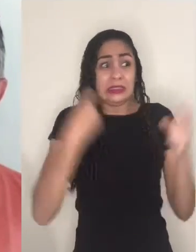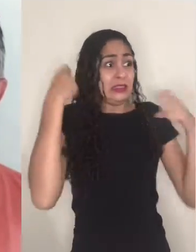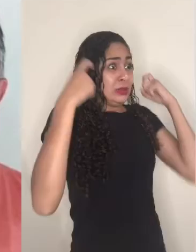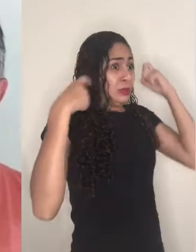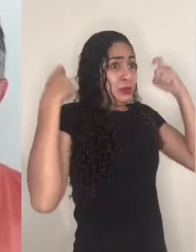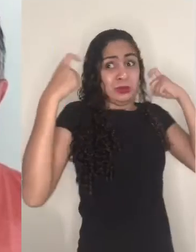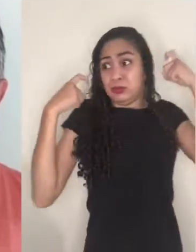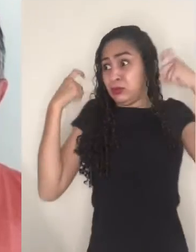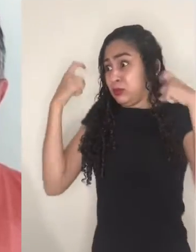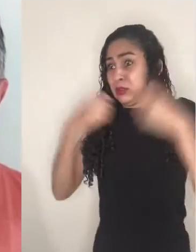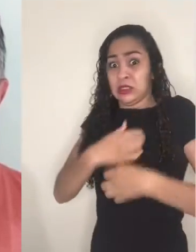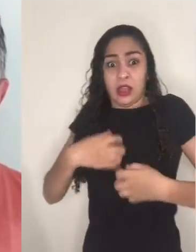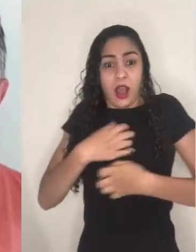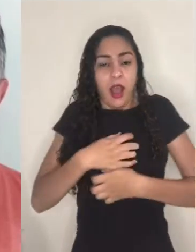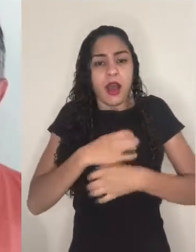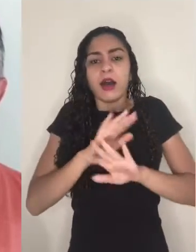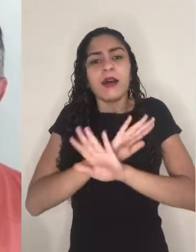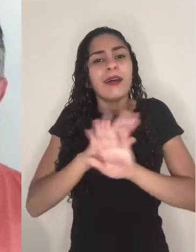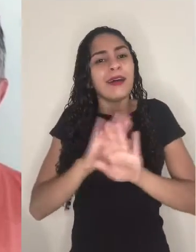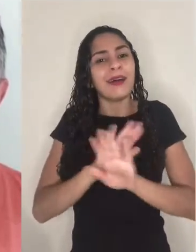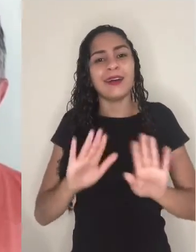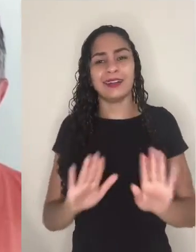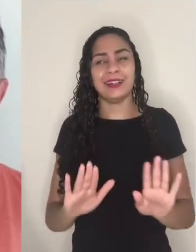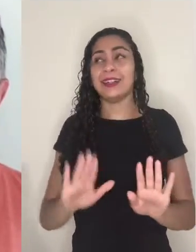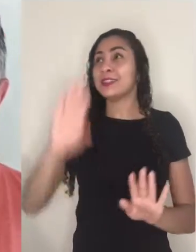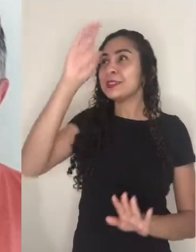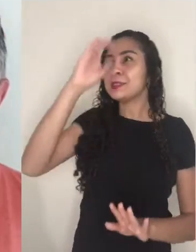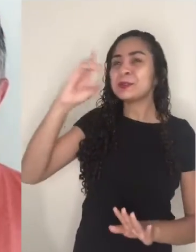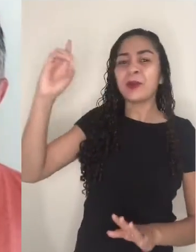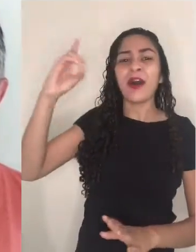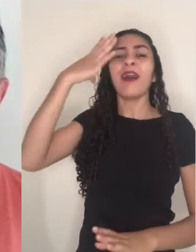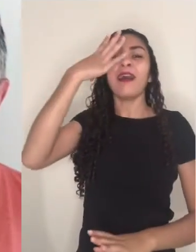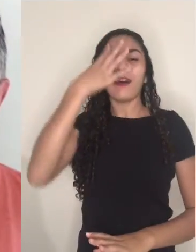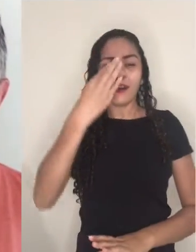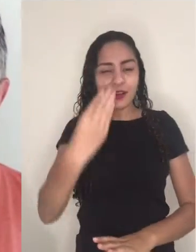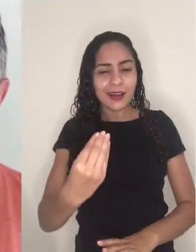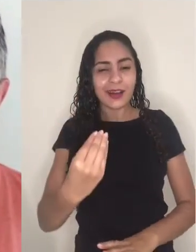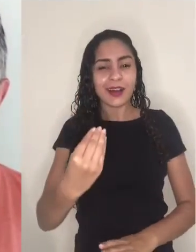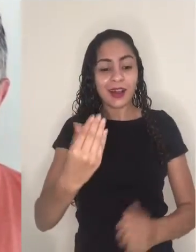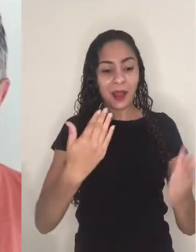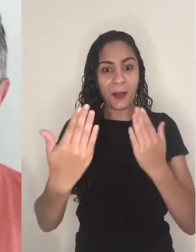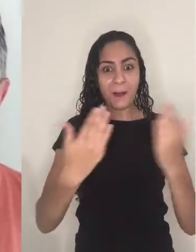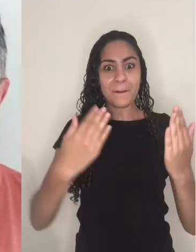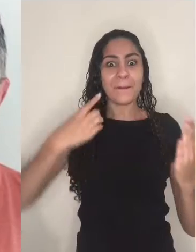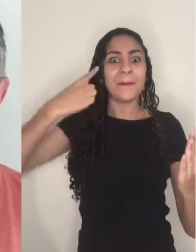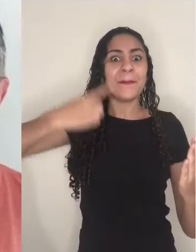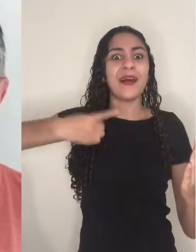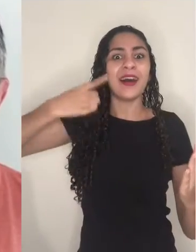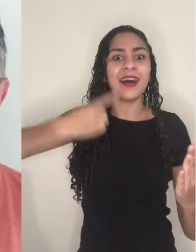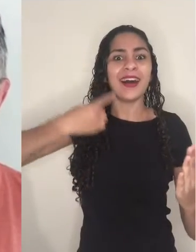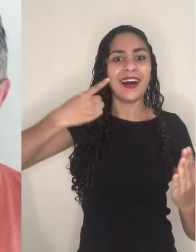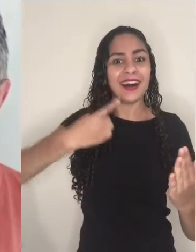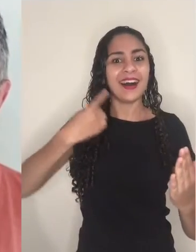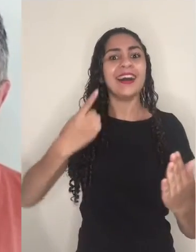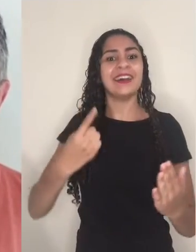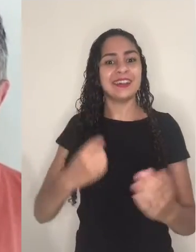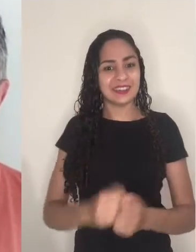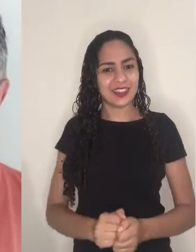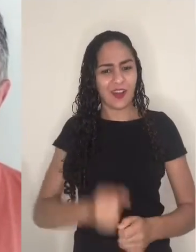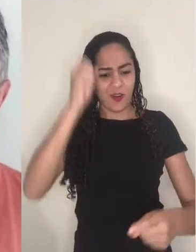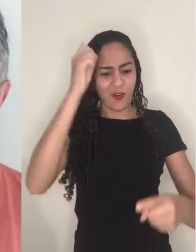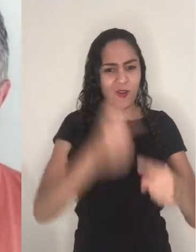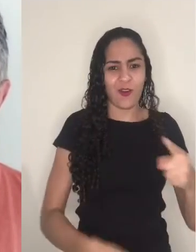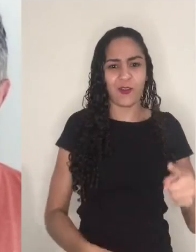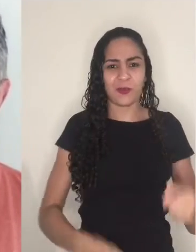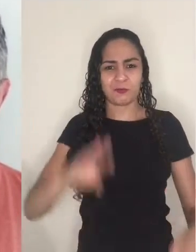perturbados, uma vez que Deus se manifesta advogando a nossa causa contra eles.